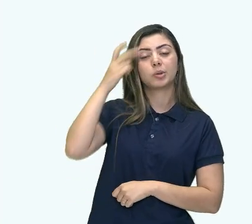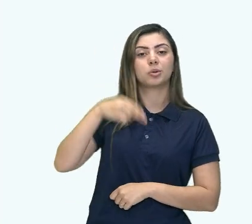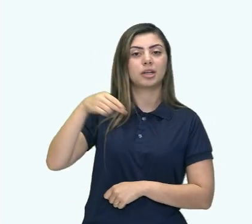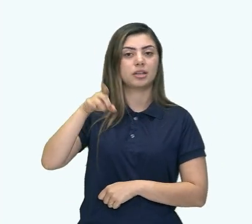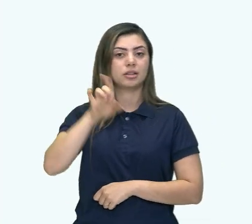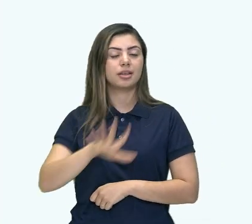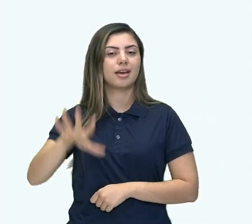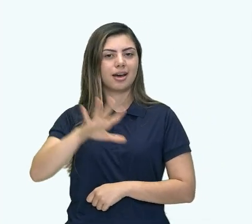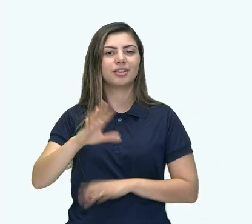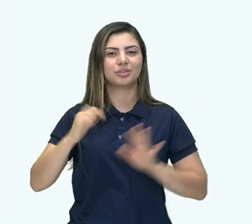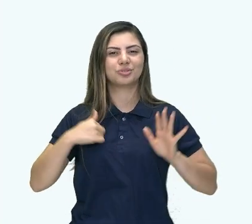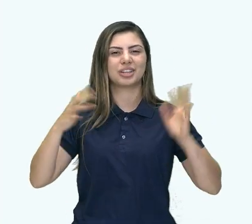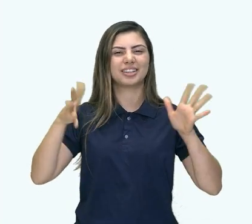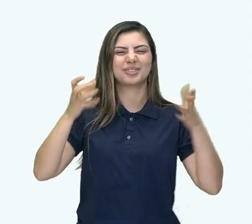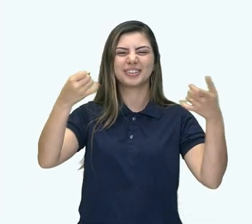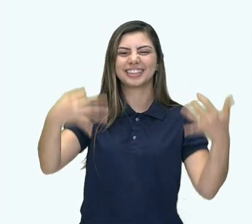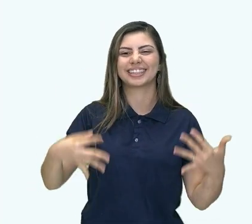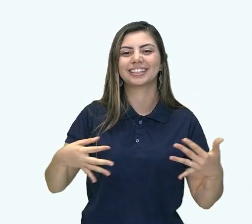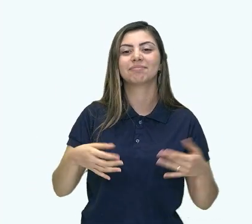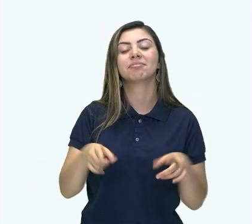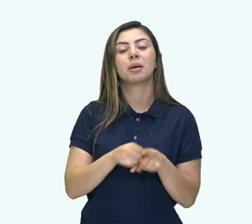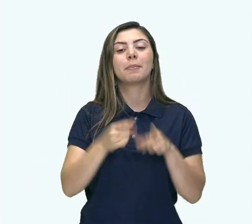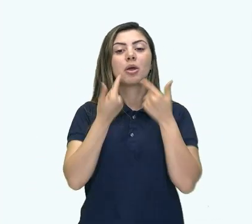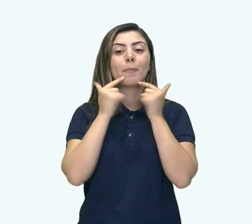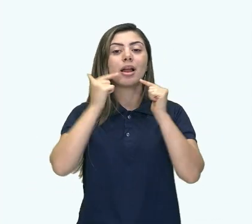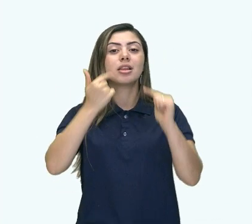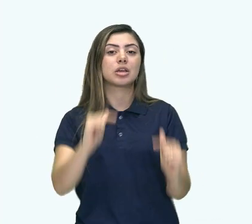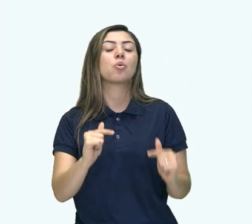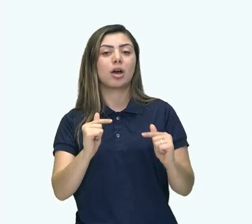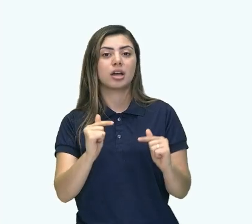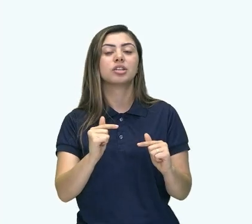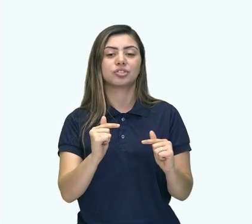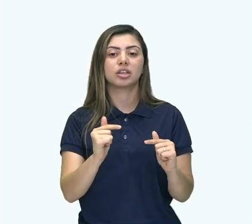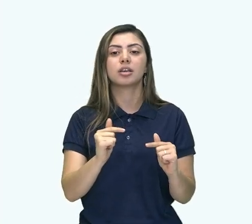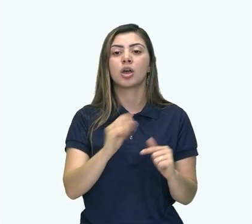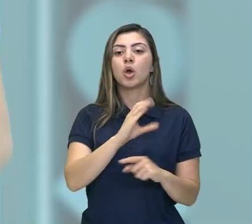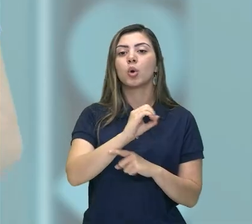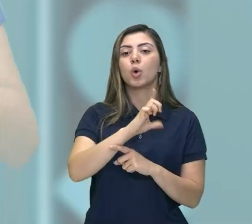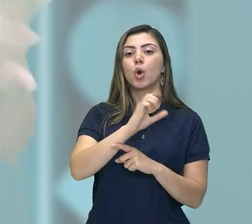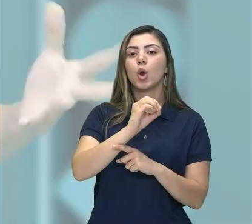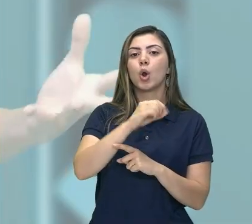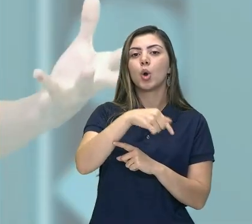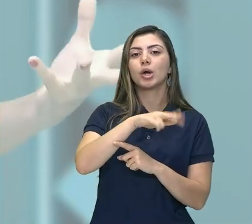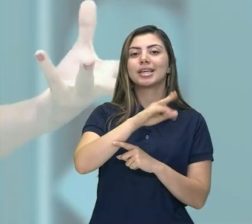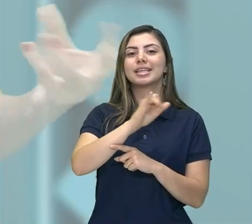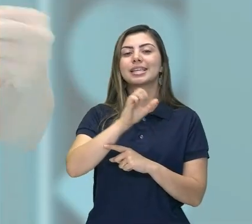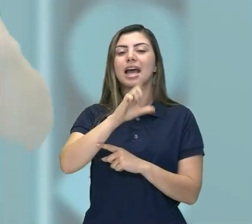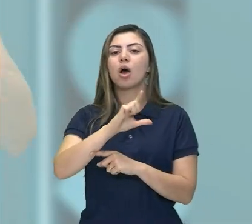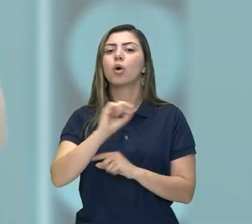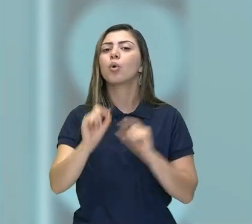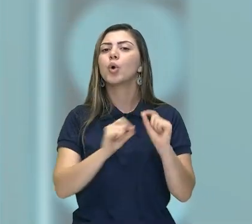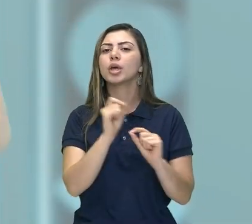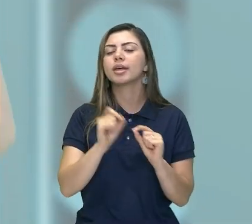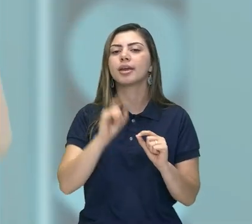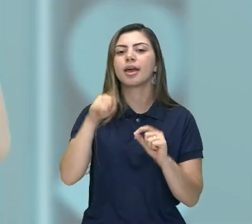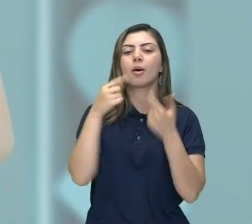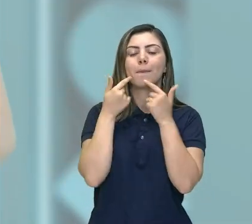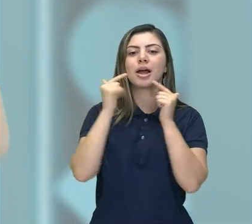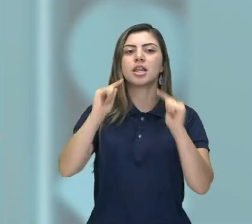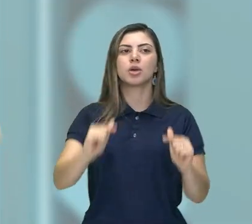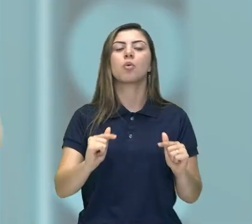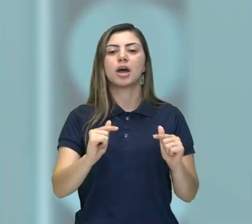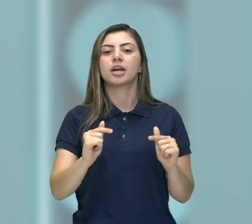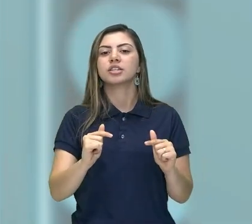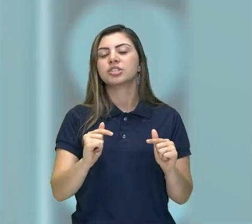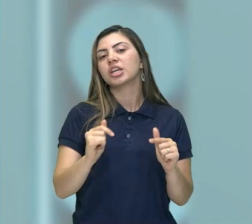já bem disse. Linguagem coloquial. Quando a gente fala de linguagem coloquial, seria essa linguagem mais solta. Vamos